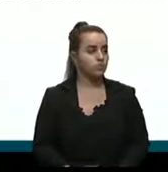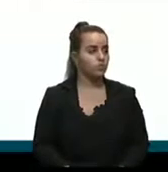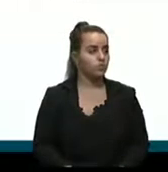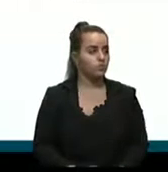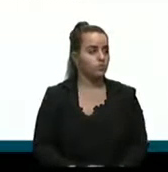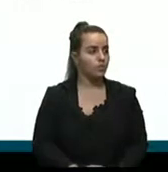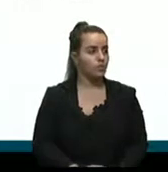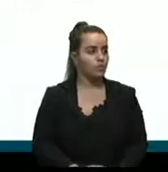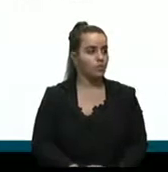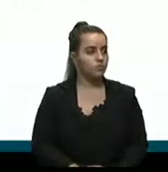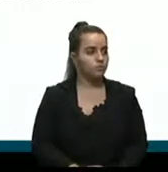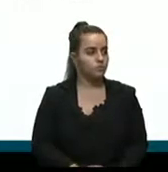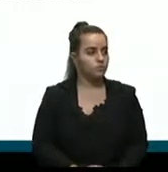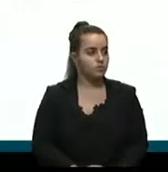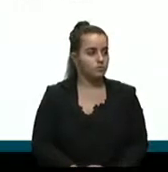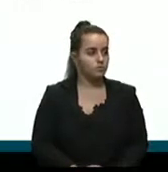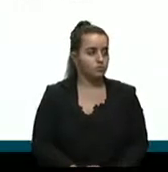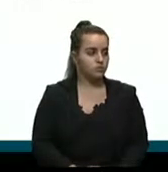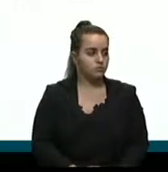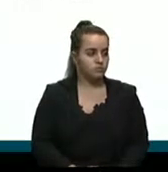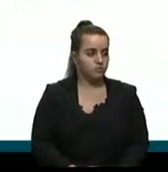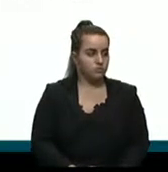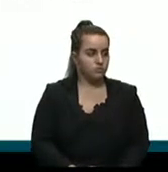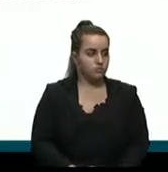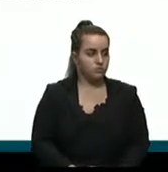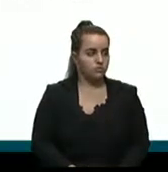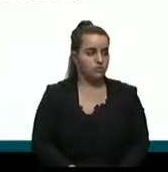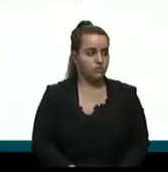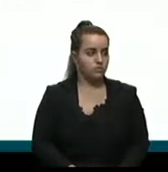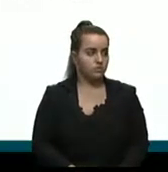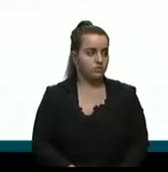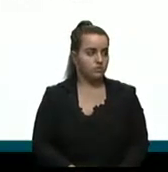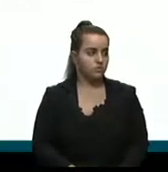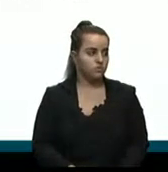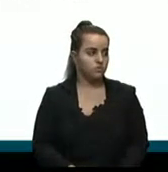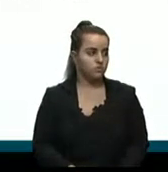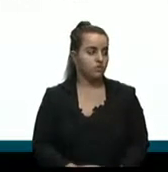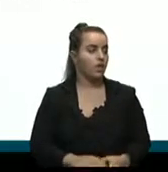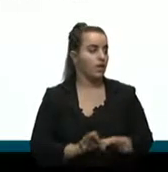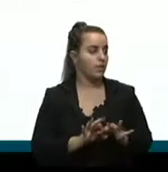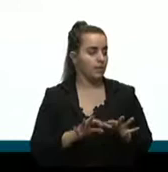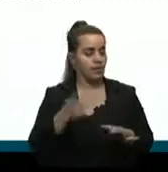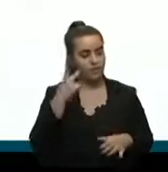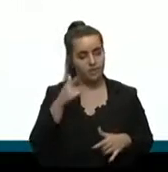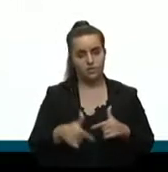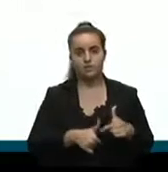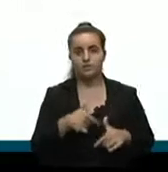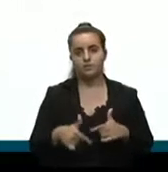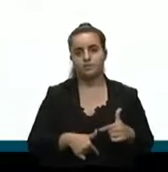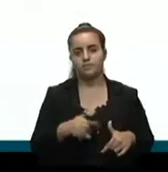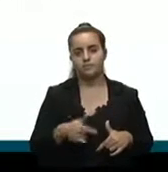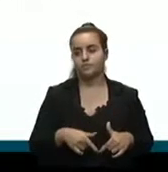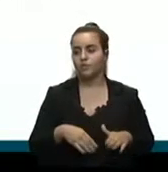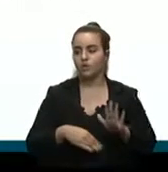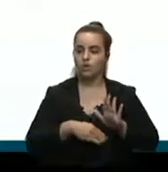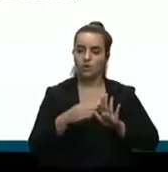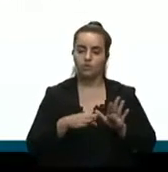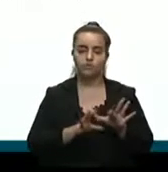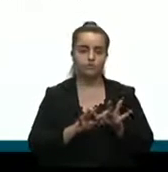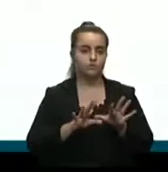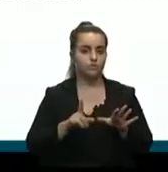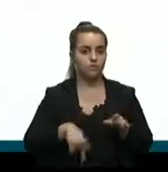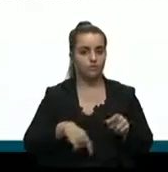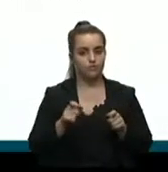É importante também considerarmos neste momento os graus de liberdade para o nosso trabalho. Os graus de liberdade